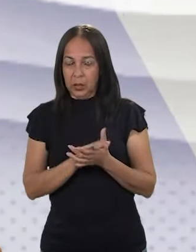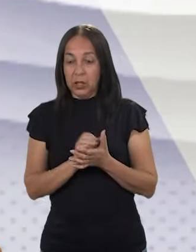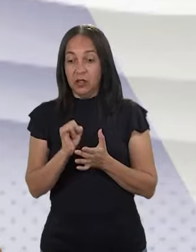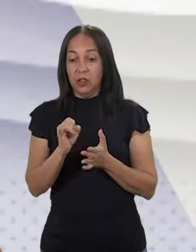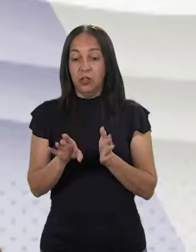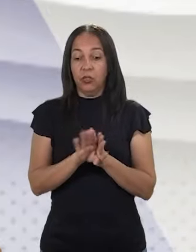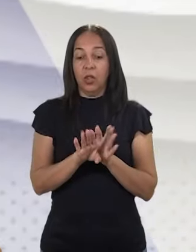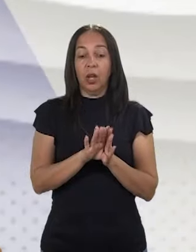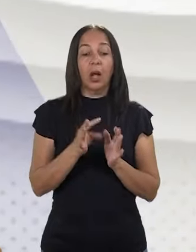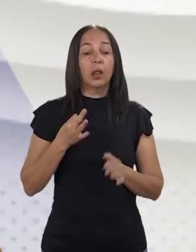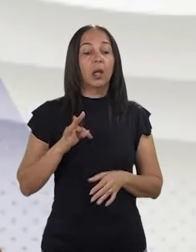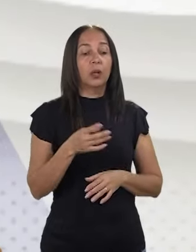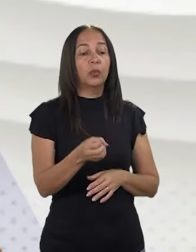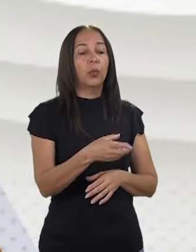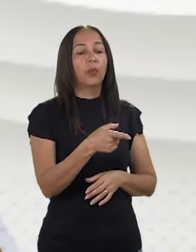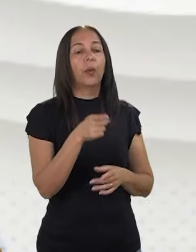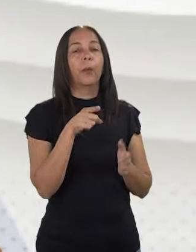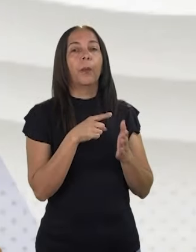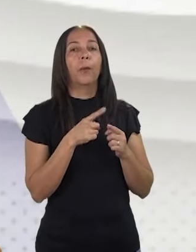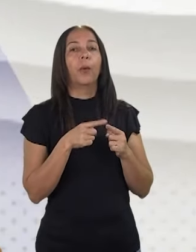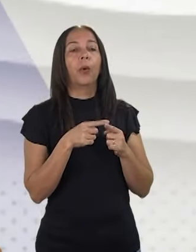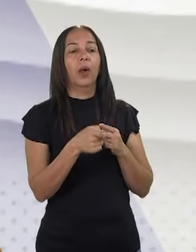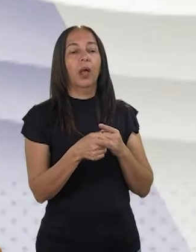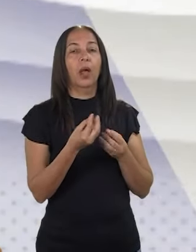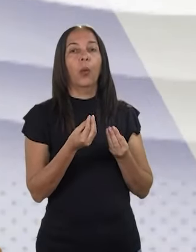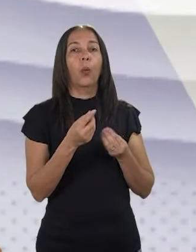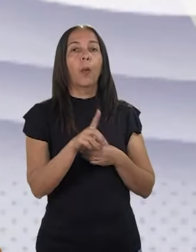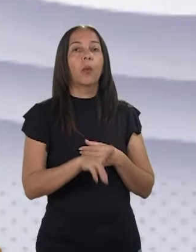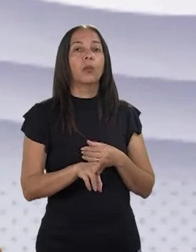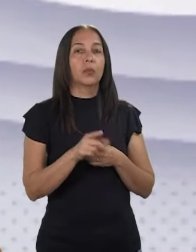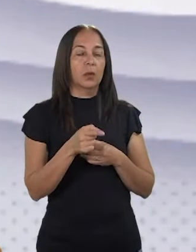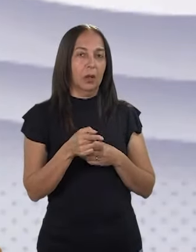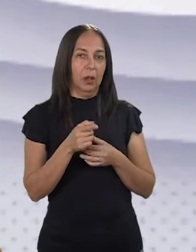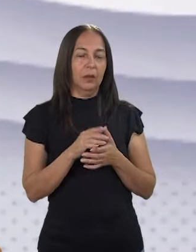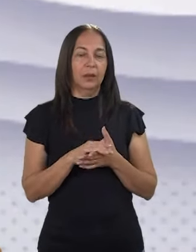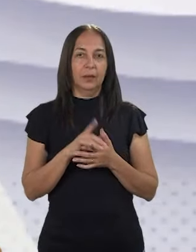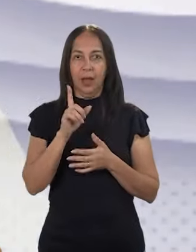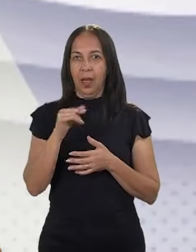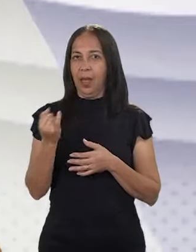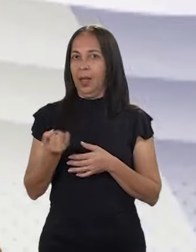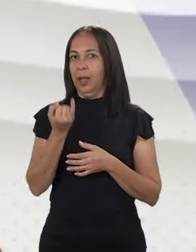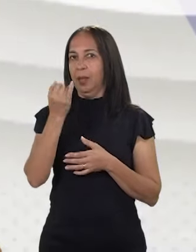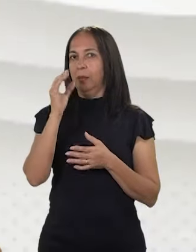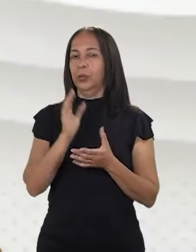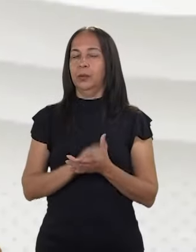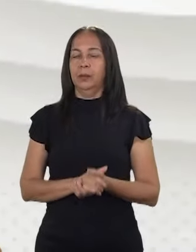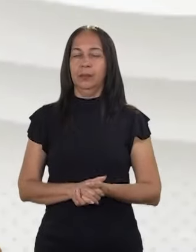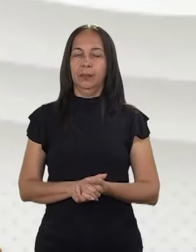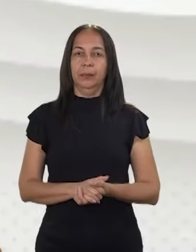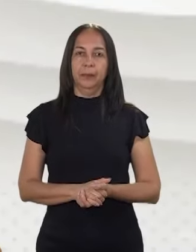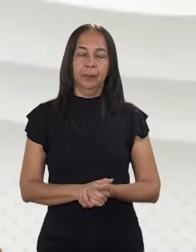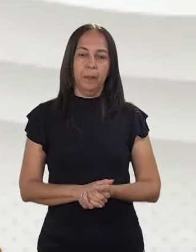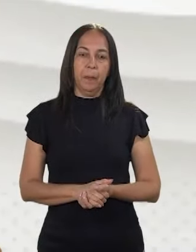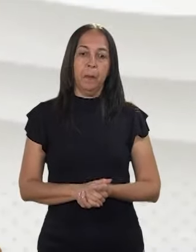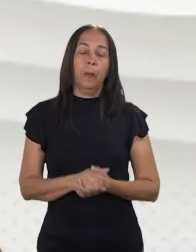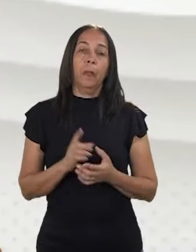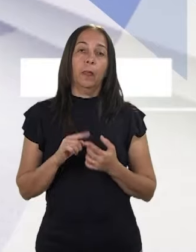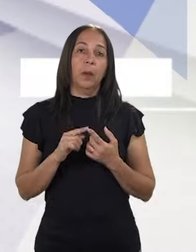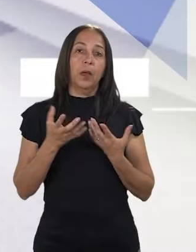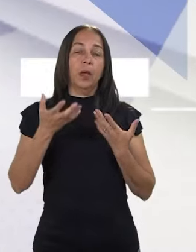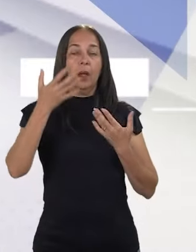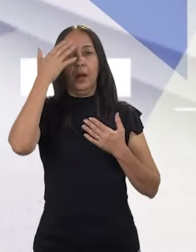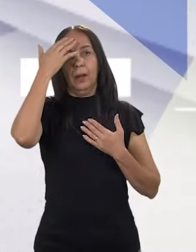até se chegar uma tecnologia nova no seu espaço questione o porqu da tecnologia e como é que ela funciona acho que isso é o essencial